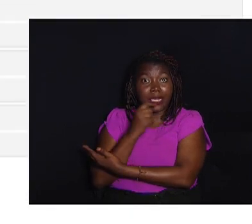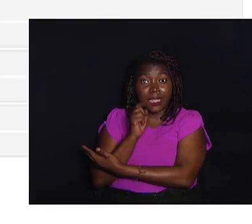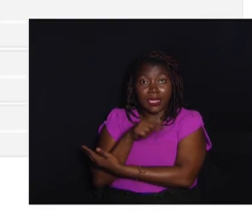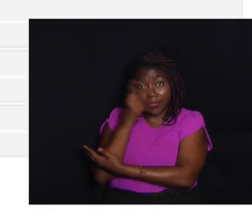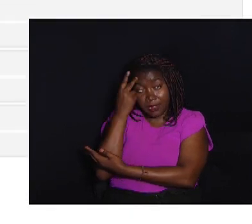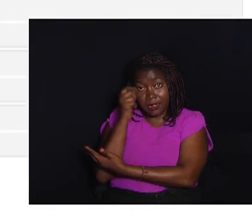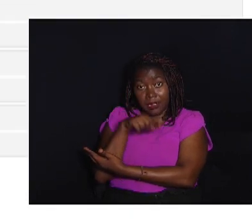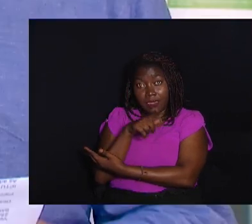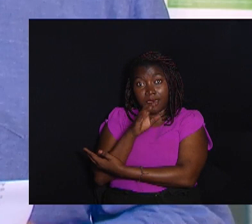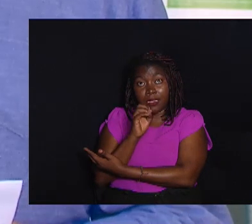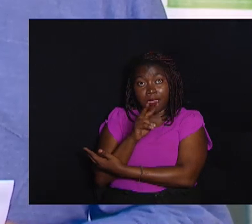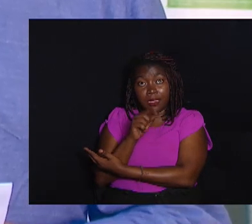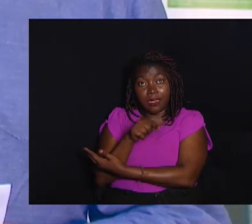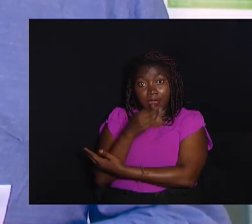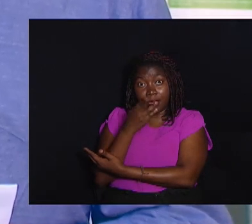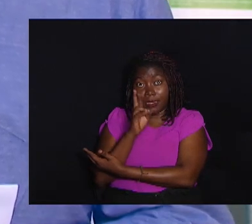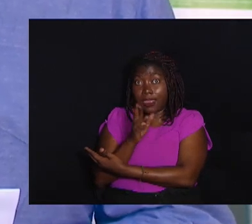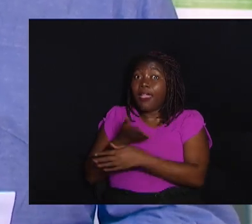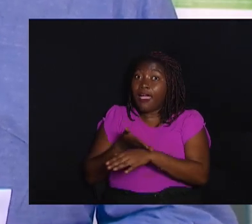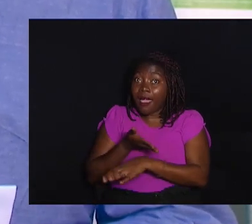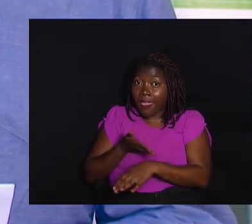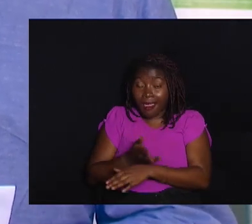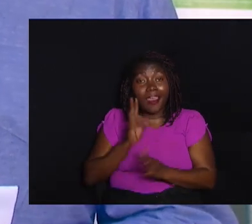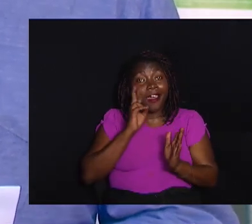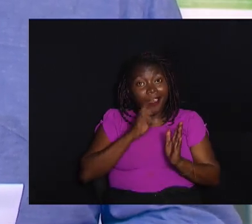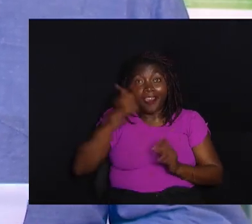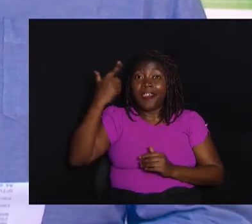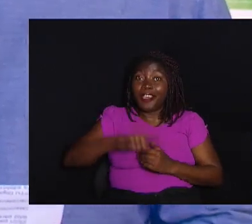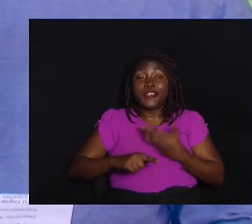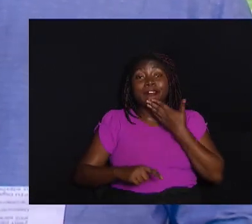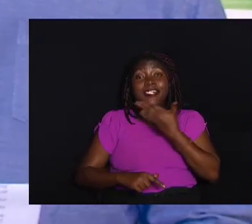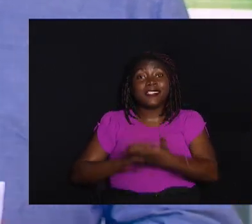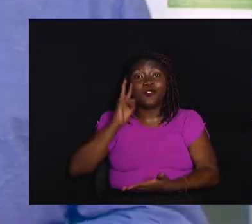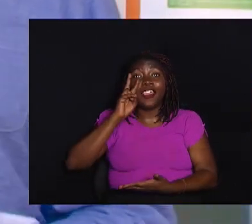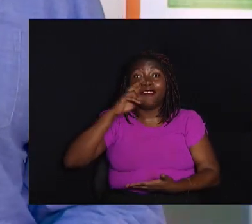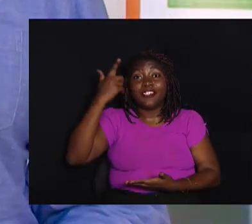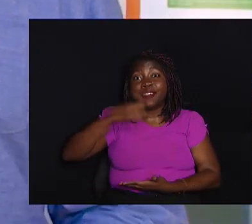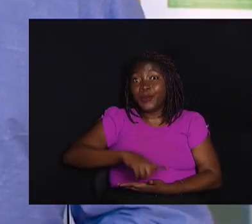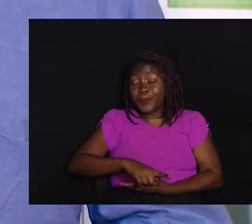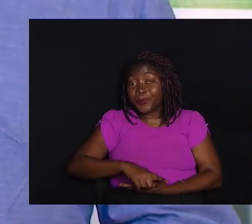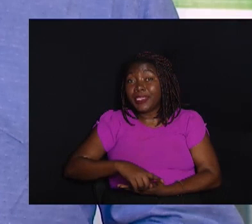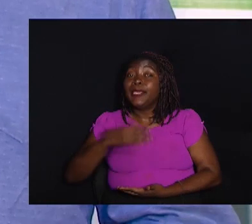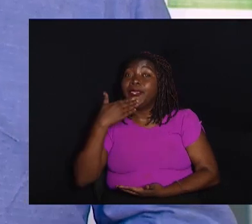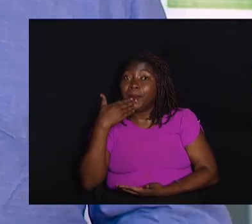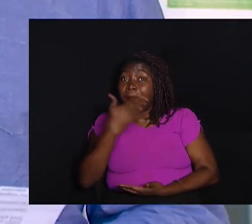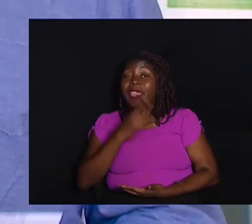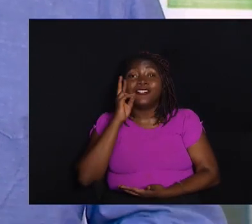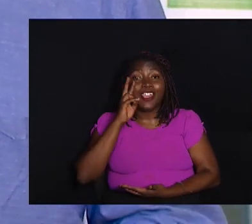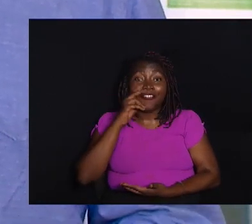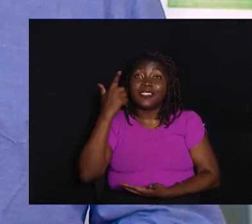servicos.campinas.sp.gov.br e acessa o revisão, solicitação de revisão, né? E pede a revisão do seu